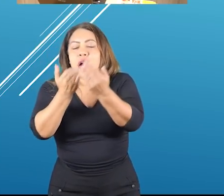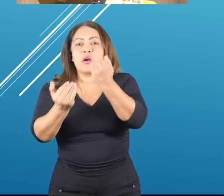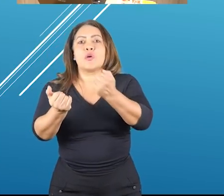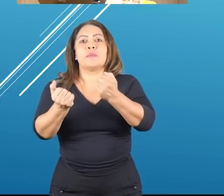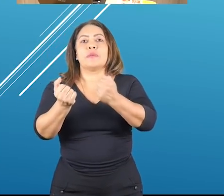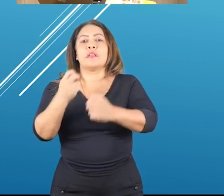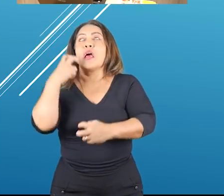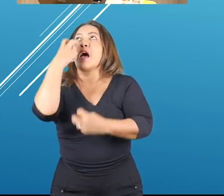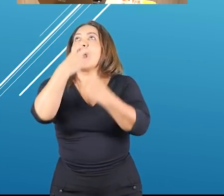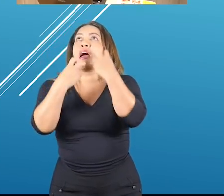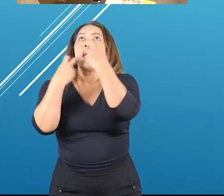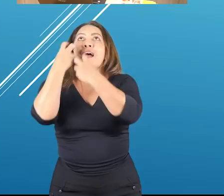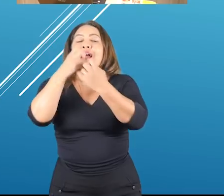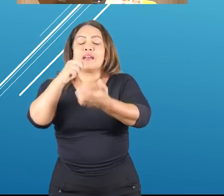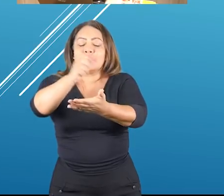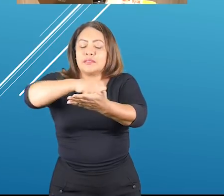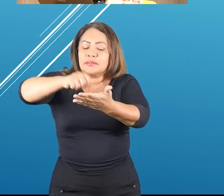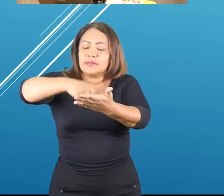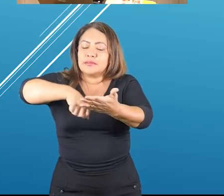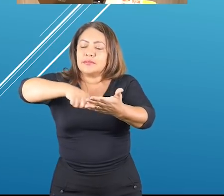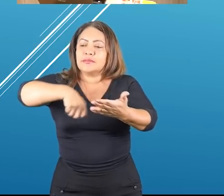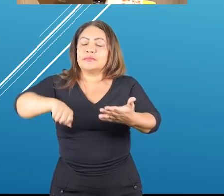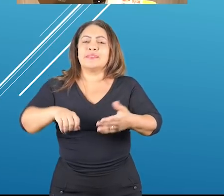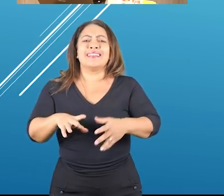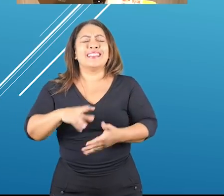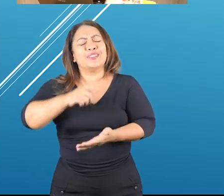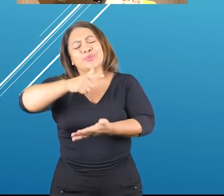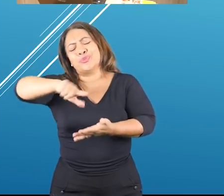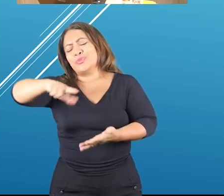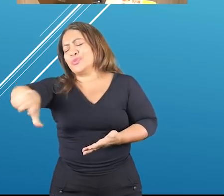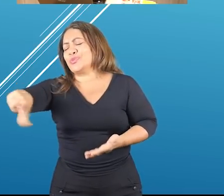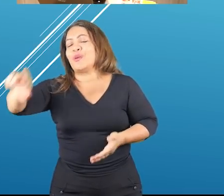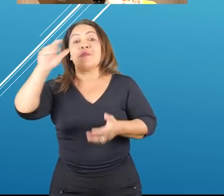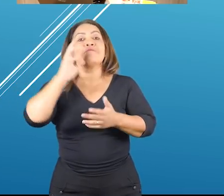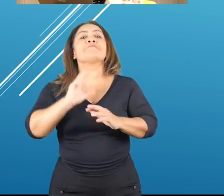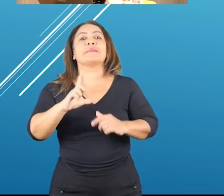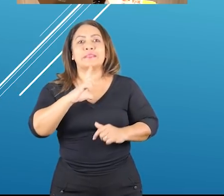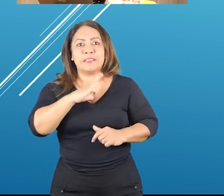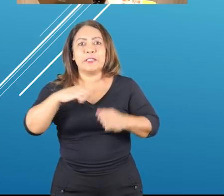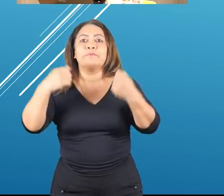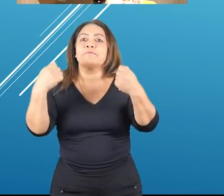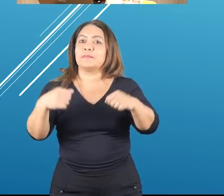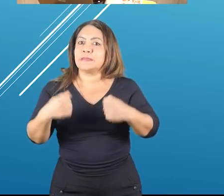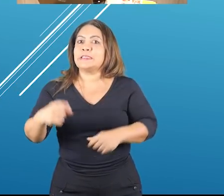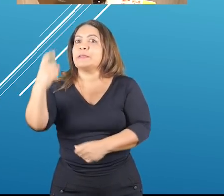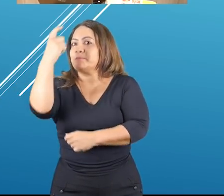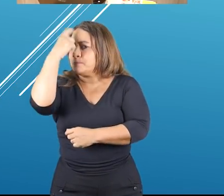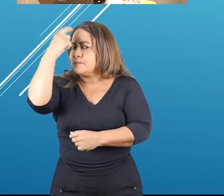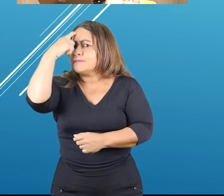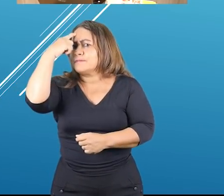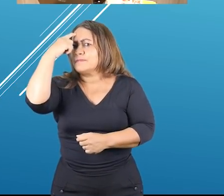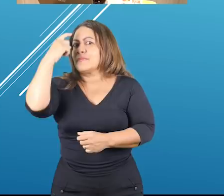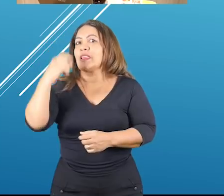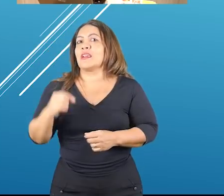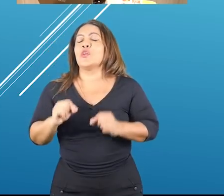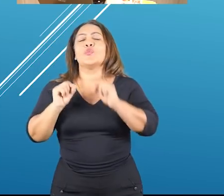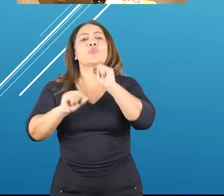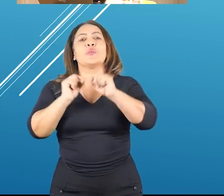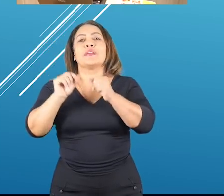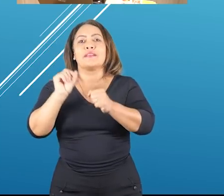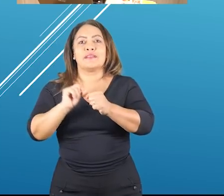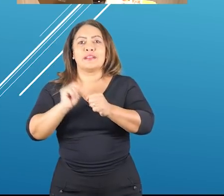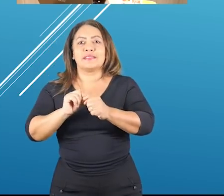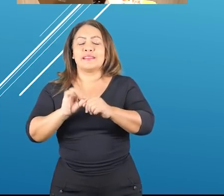irritabilidade, a alimentação, a oralidade, a escrita, e tem tantas outras questões que a gente precisa pensar